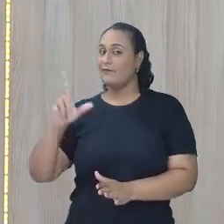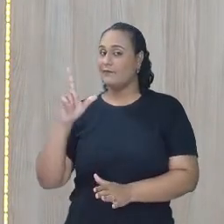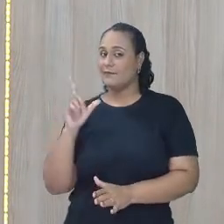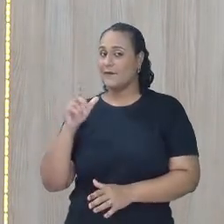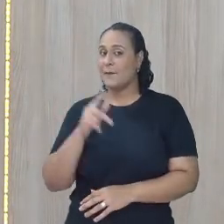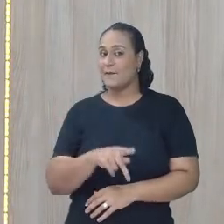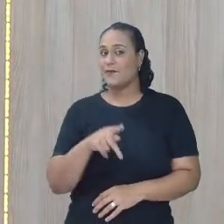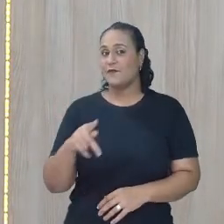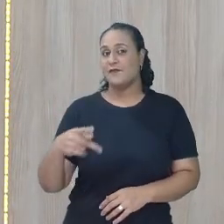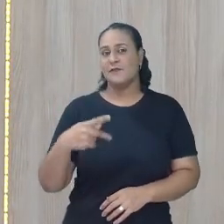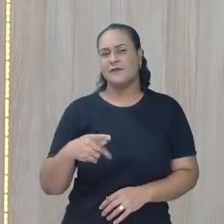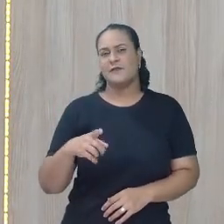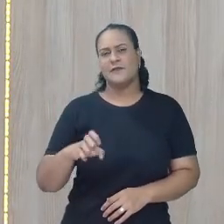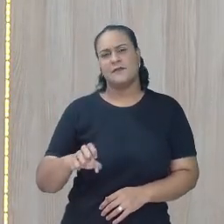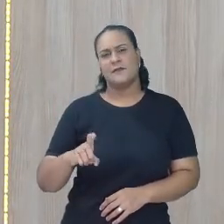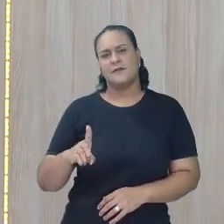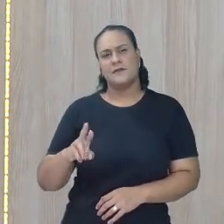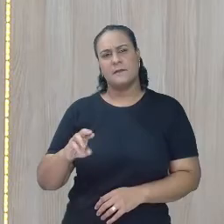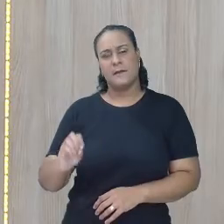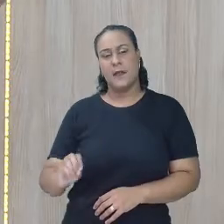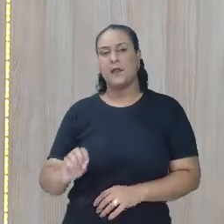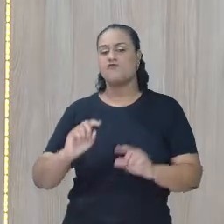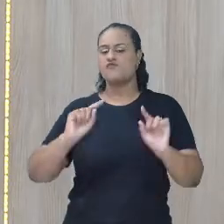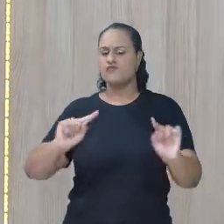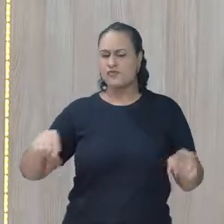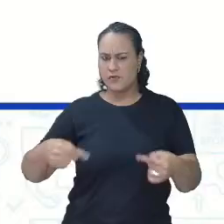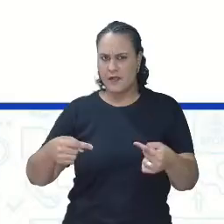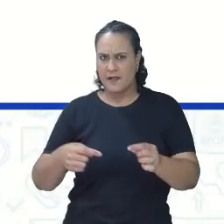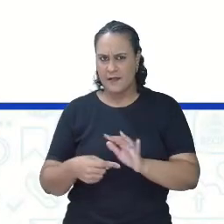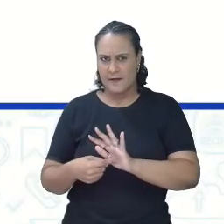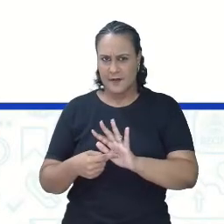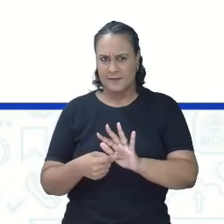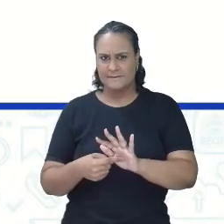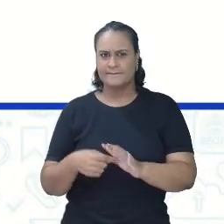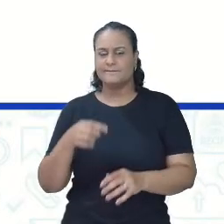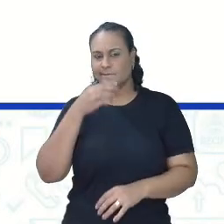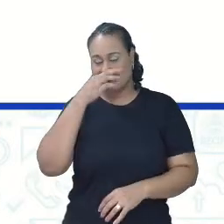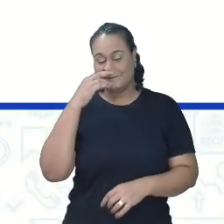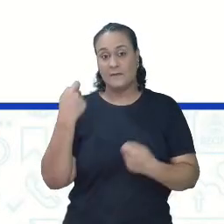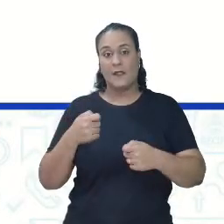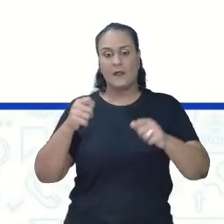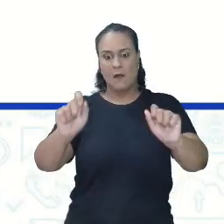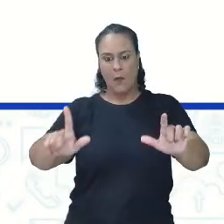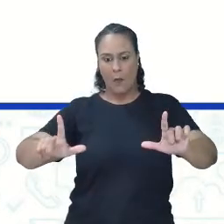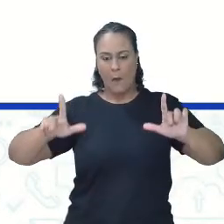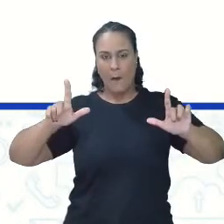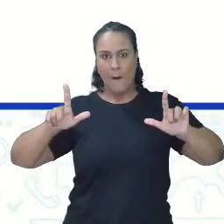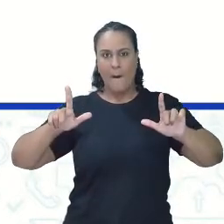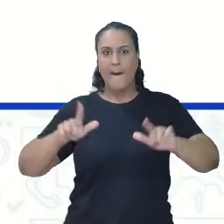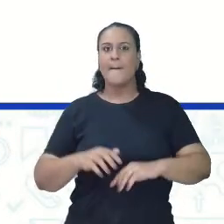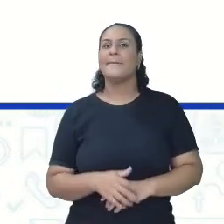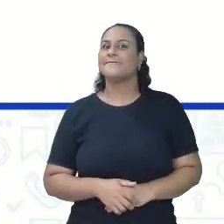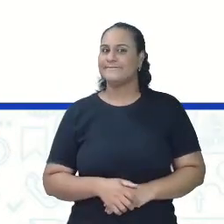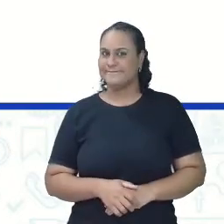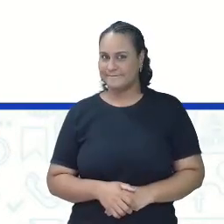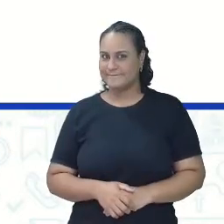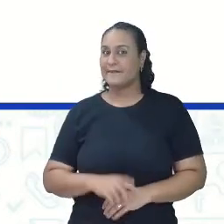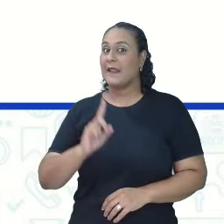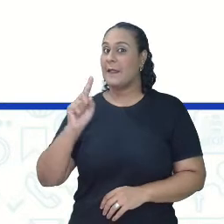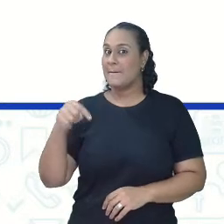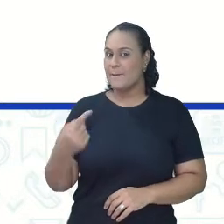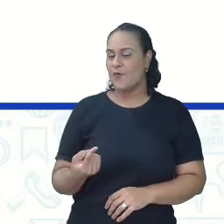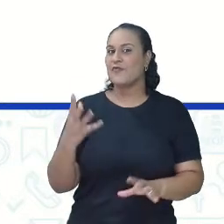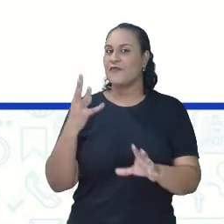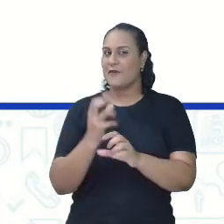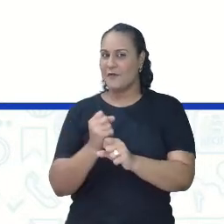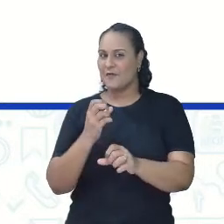professor Pedro, eu estou deixando aqui um desafio. Deixa essa imagem bem grandona, Billy. Esse desafio a gente vai resolver já já. Na